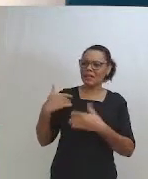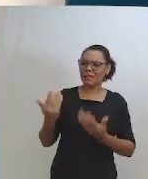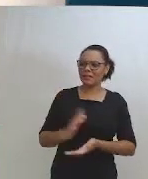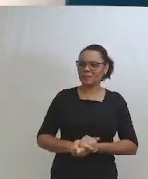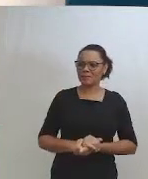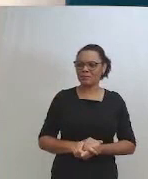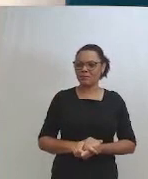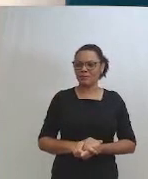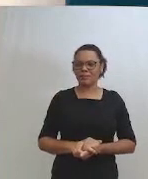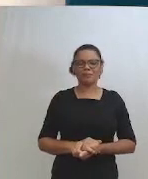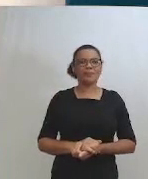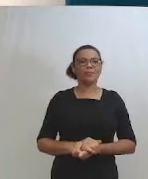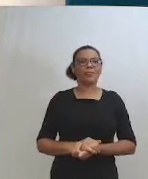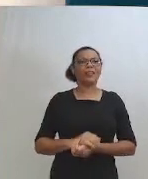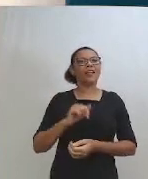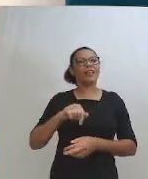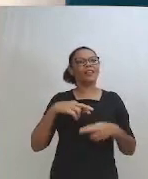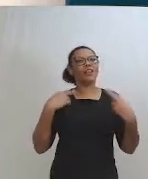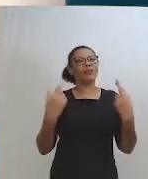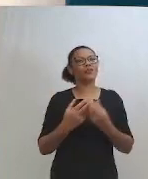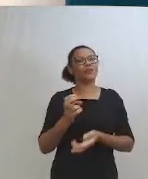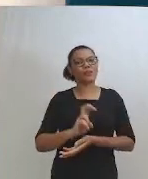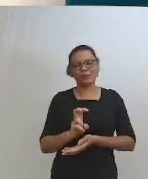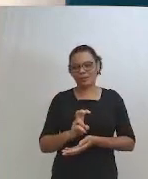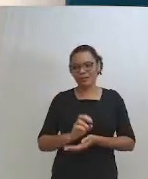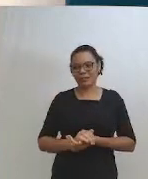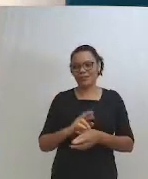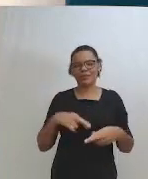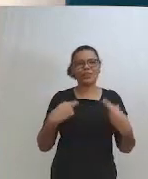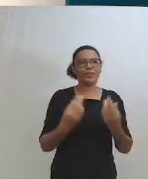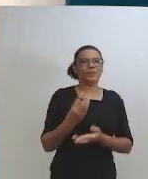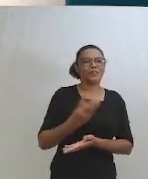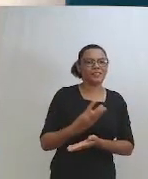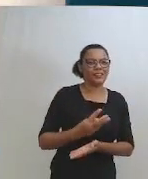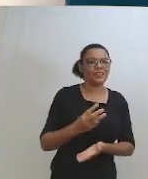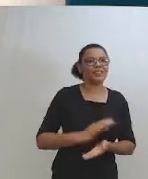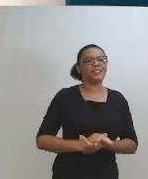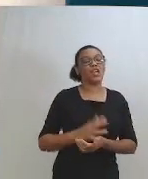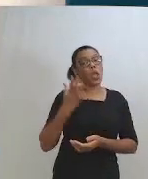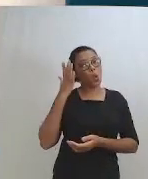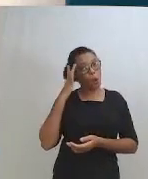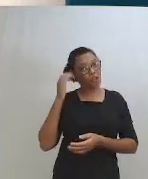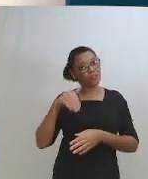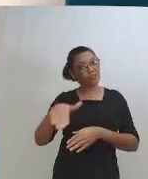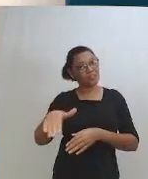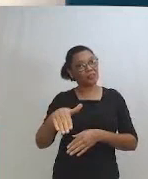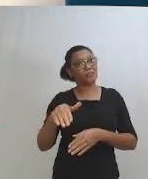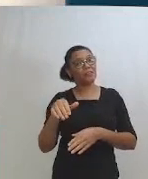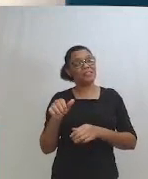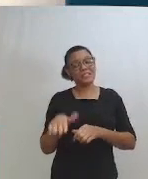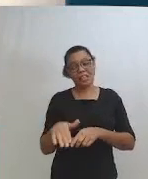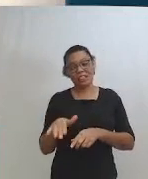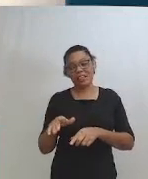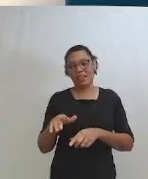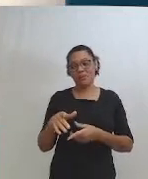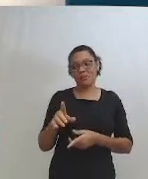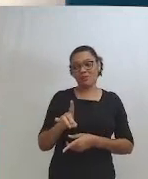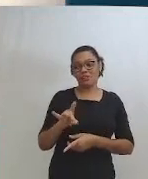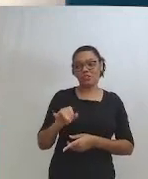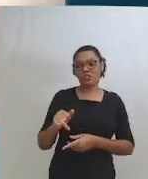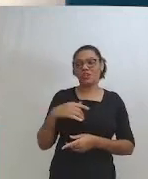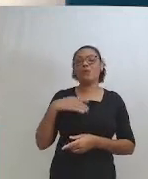quinta turma, a terceira sessão. Acho que é meados de setembro. A gente tem que ver, Eliseu, com essa data. Meados de